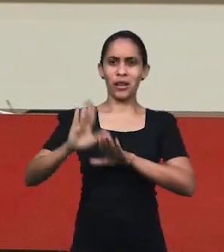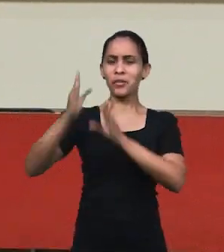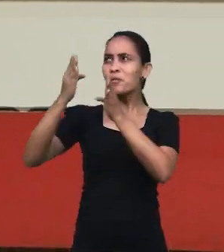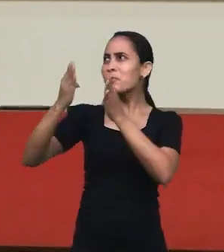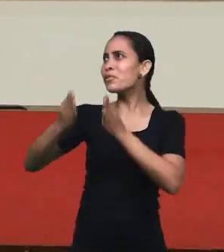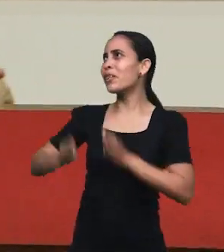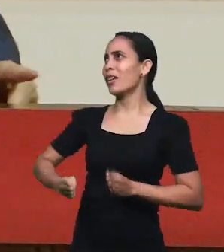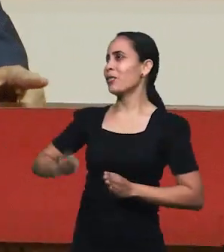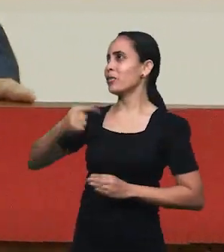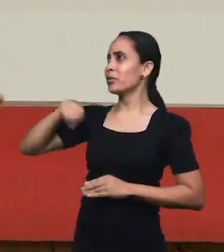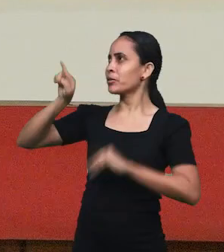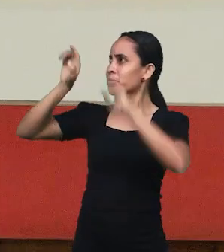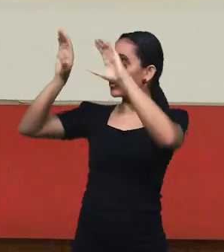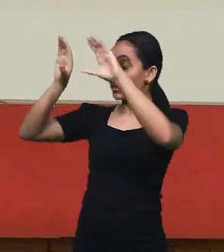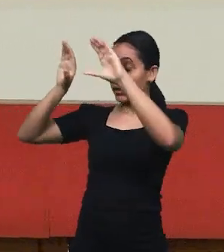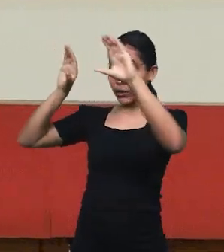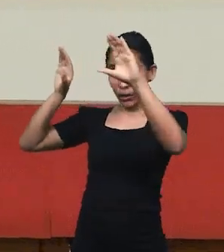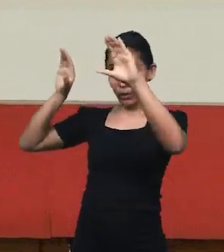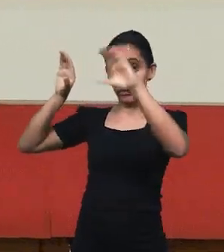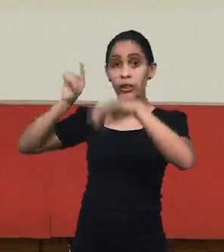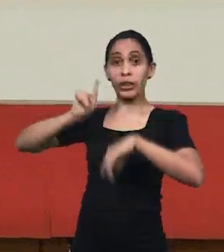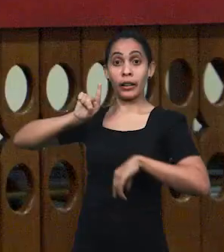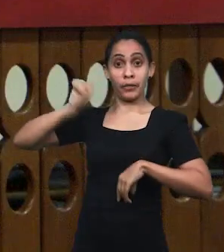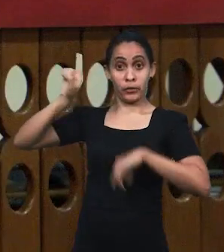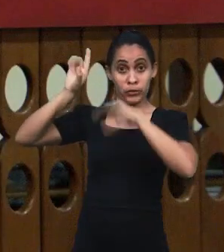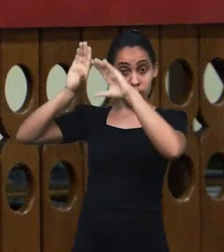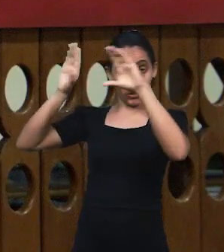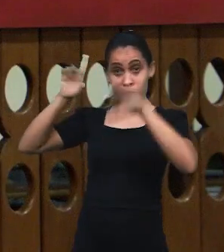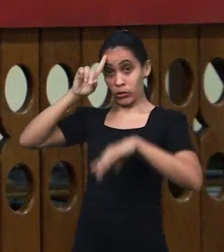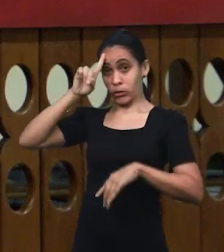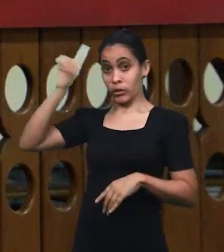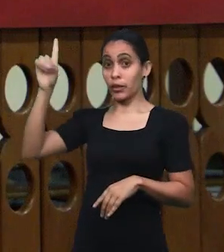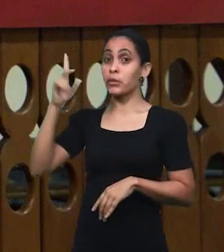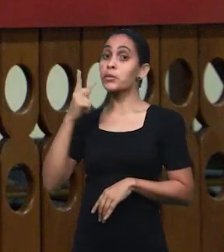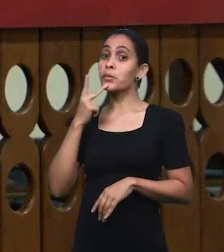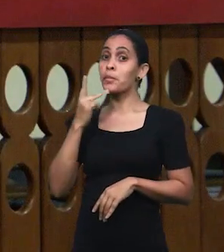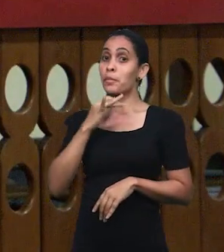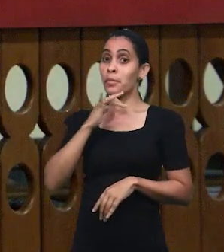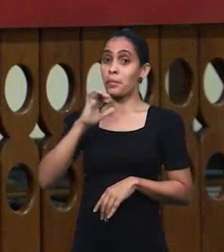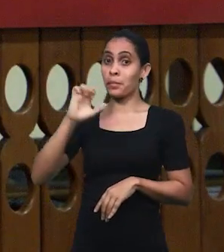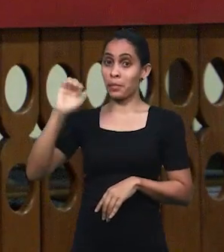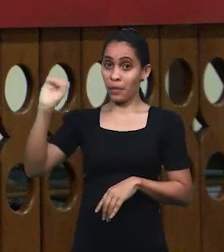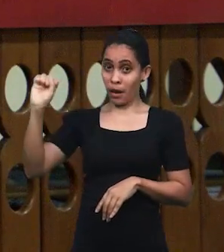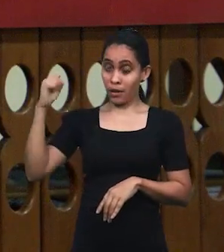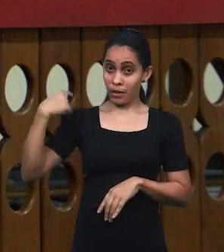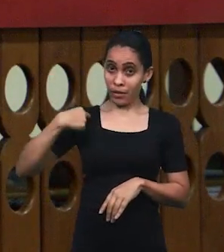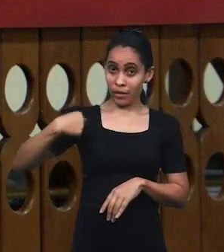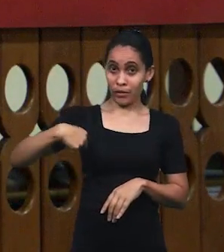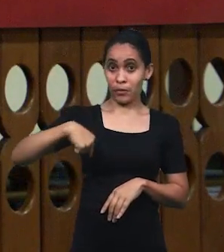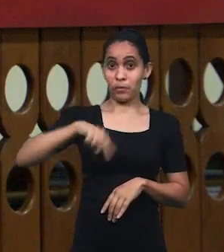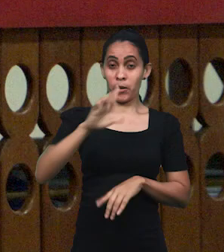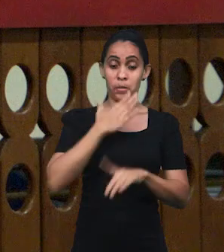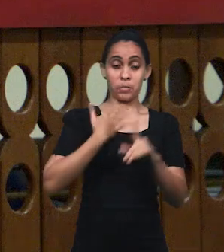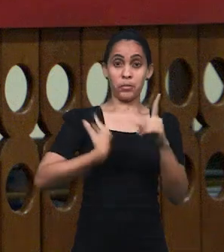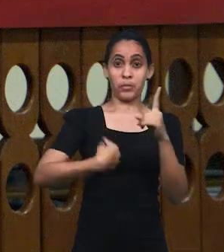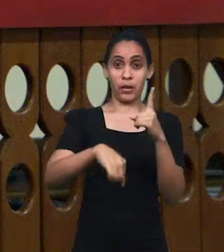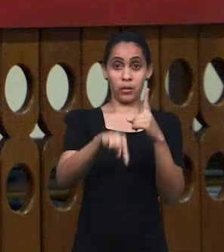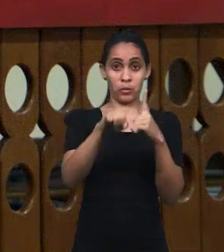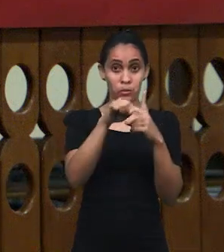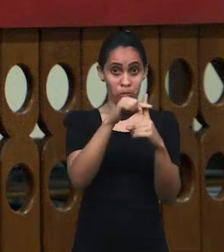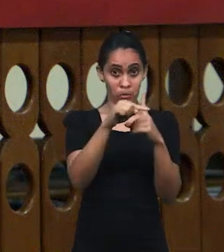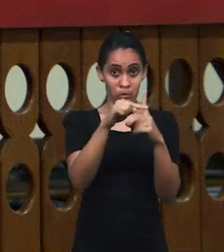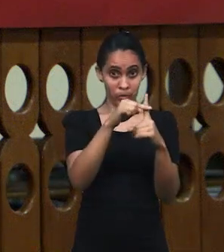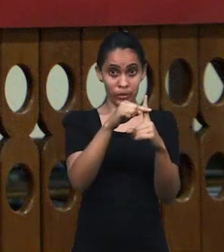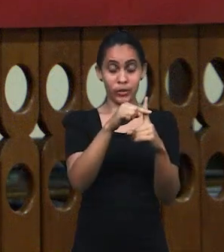o soldado fiel do céu. Ele foi o soldado de Deus Pai. Vai, meu filho. Ele veio para